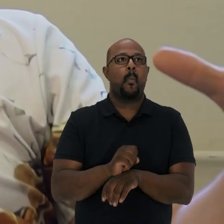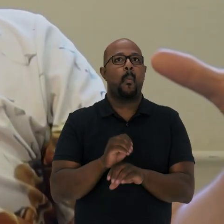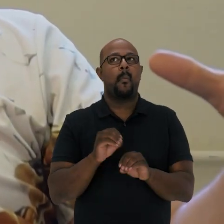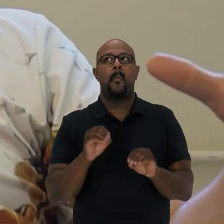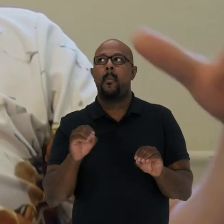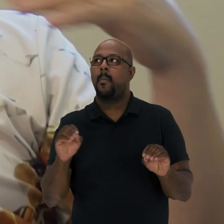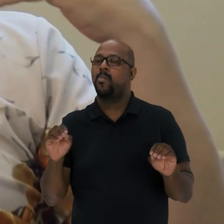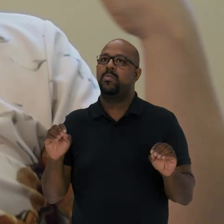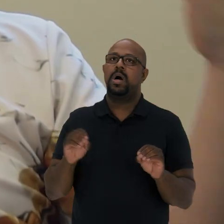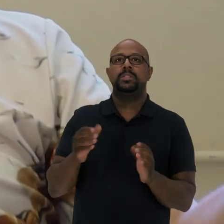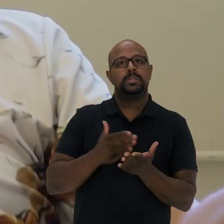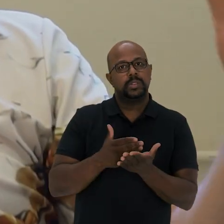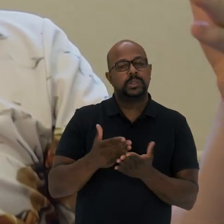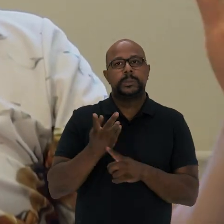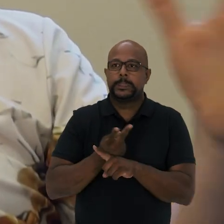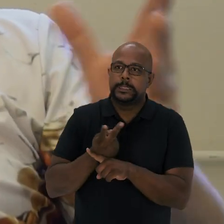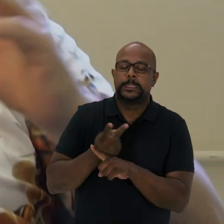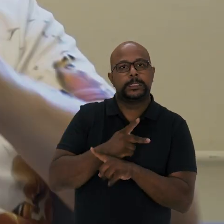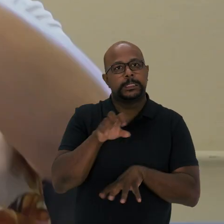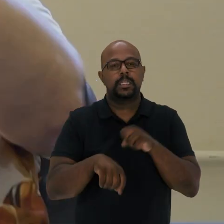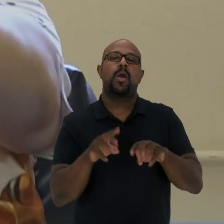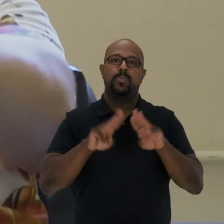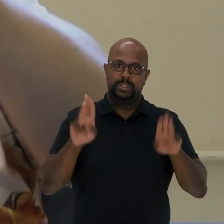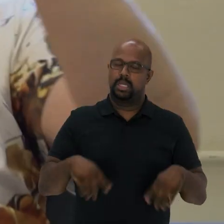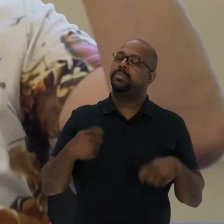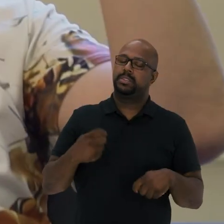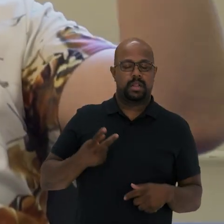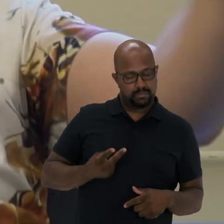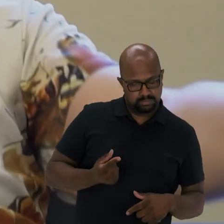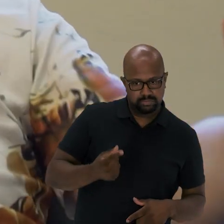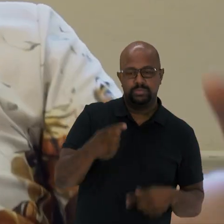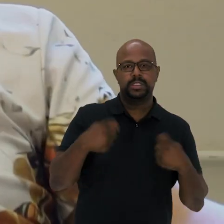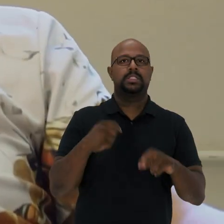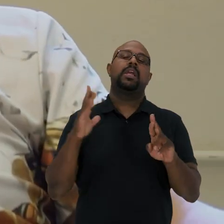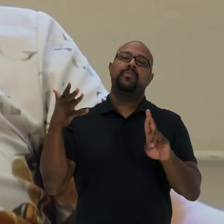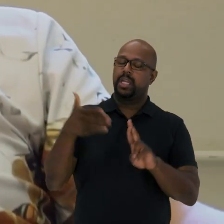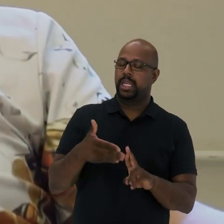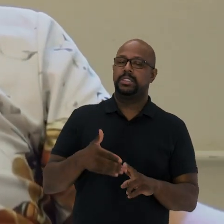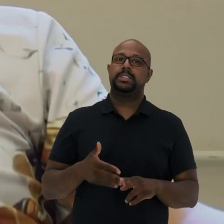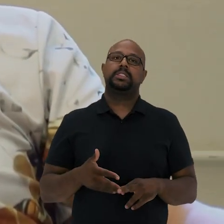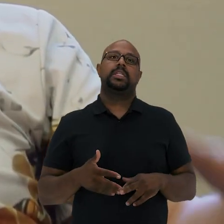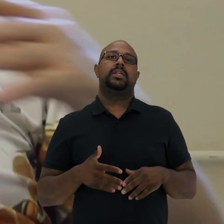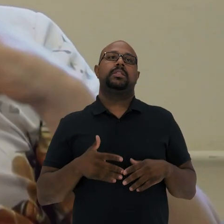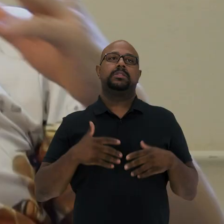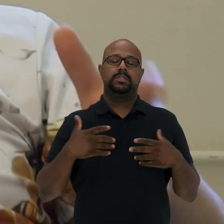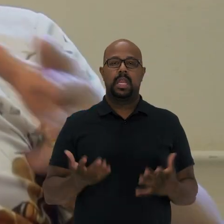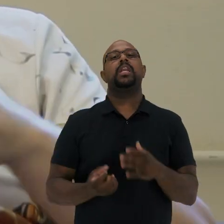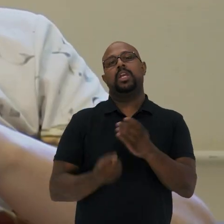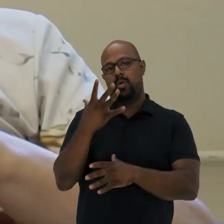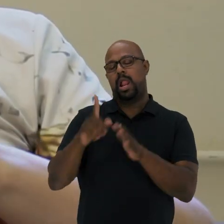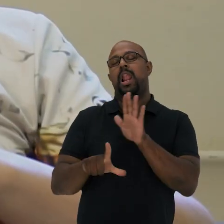assunto. E aí é que a gente começou a correr atrás no sentido, não, o museu tem que funcionar, o museu tem que ser referência. Daí se